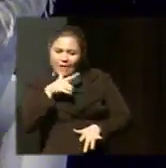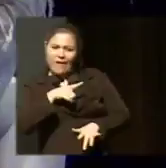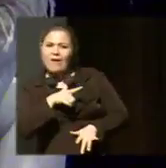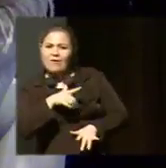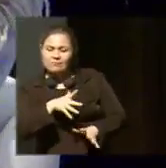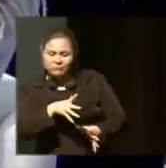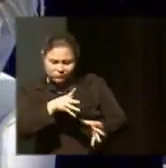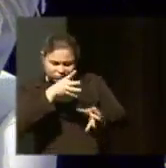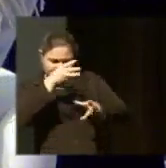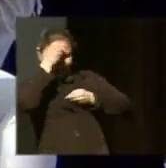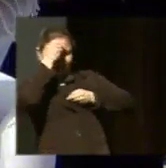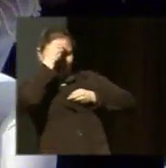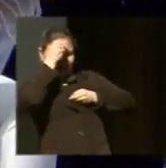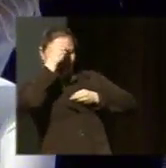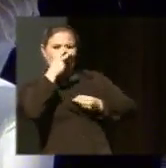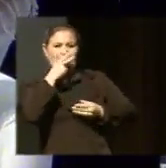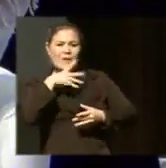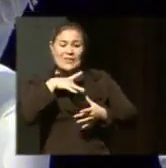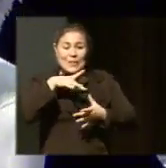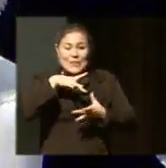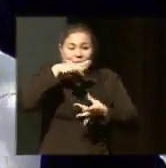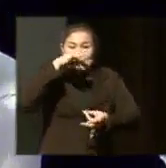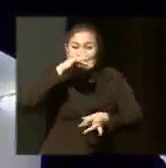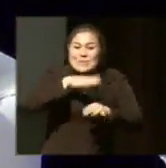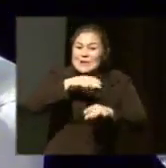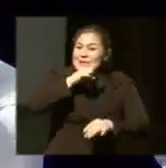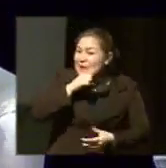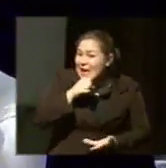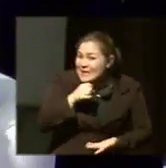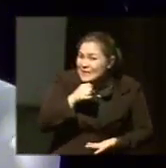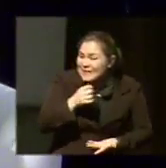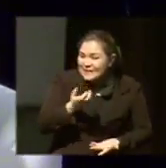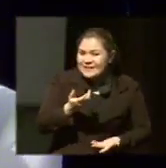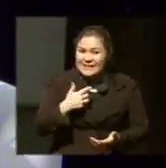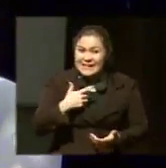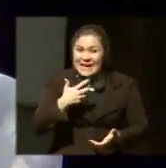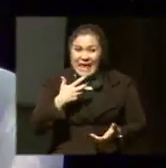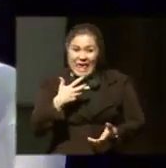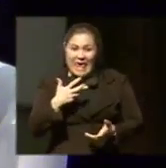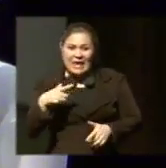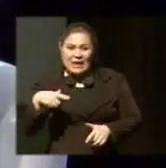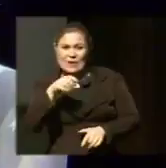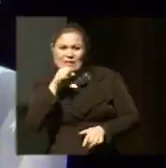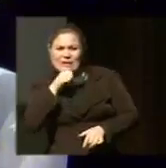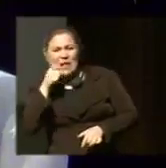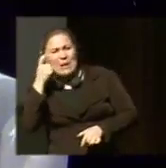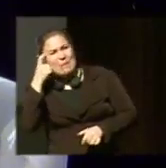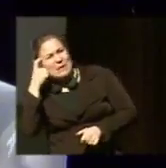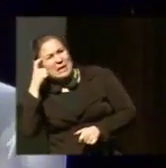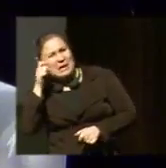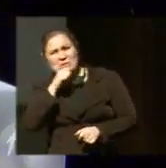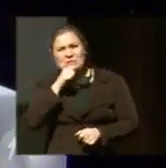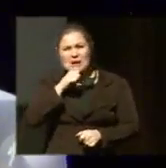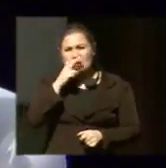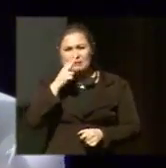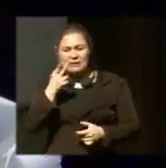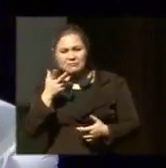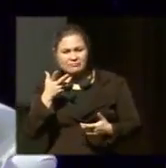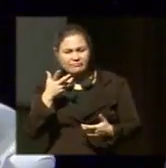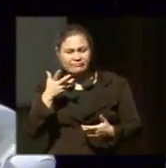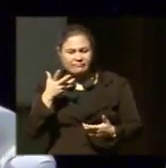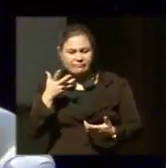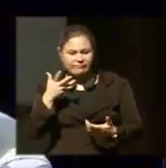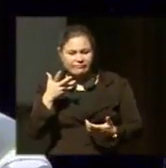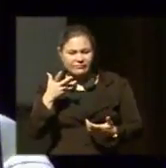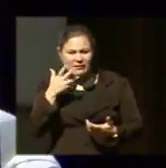um espírito mais de velho, ao invés de querer que os velhos, ou pensar nos velhos como aqueles, né,